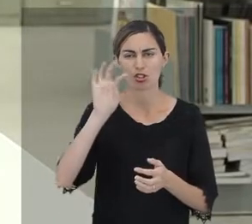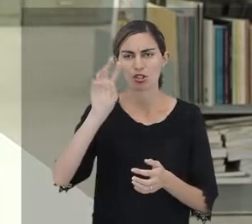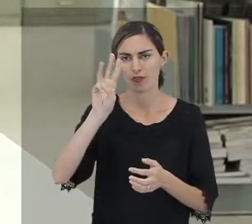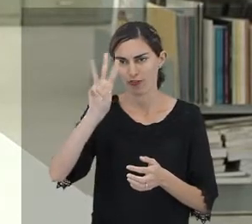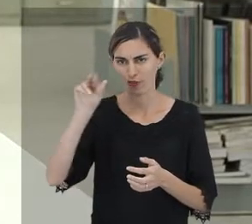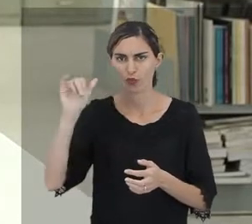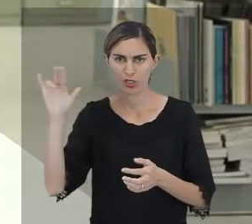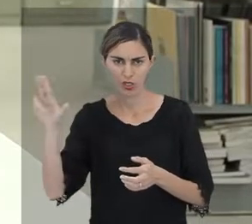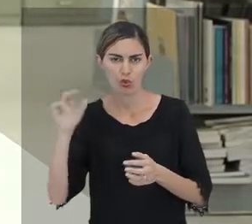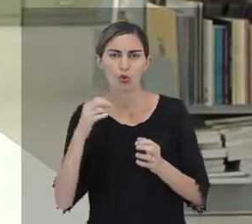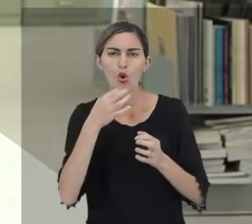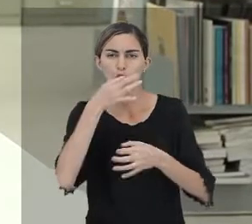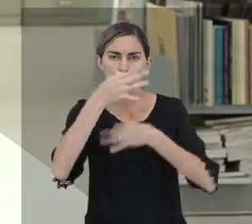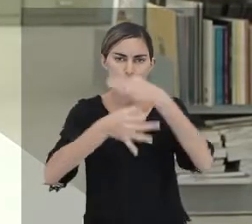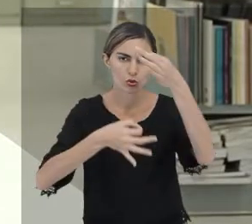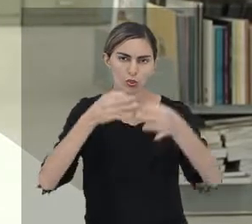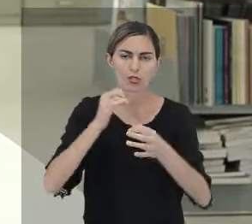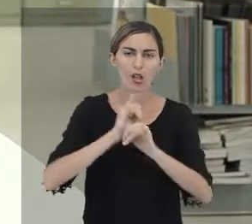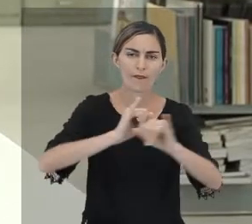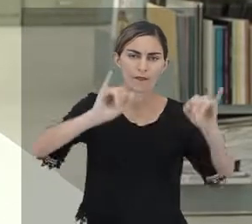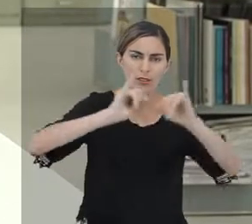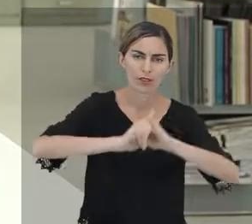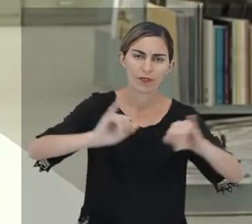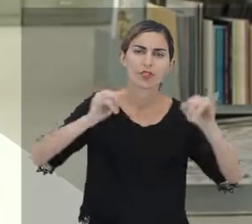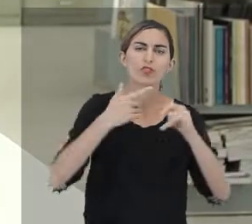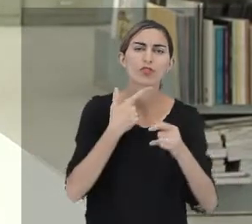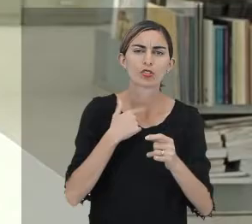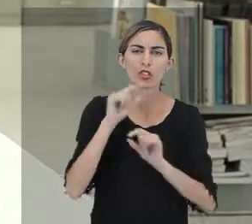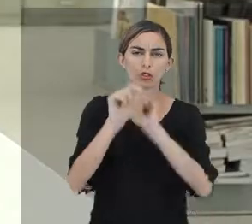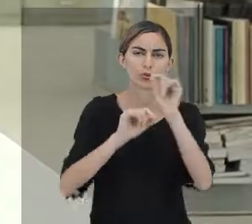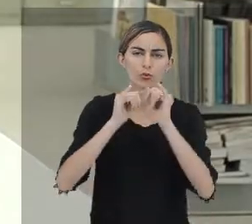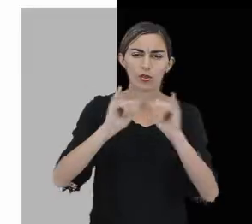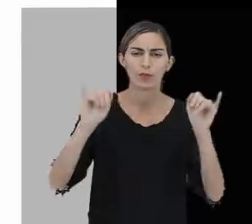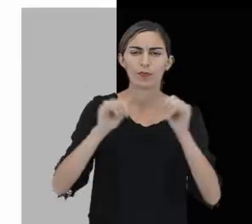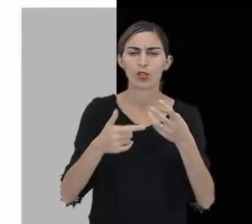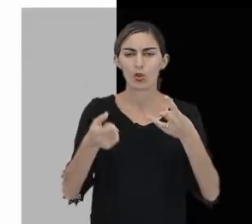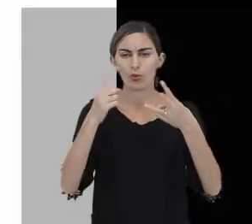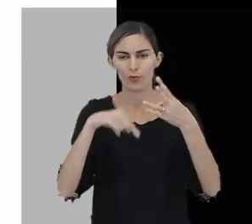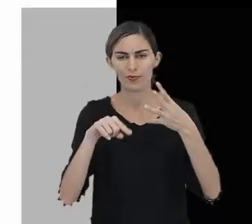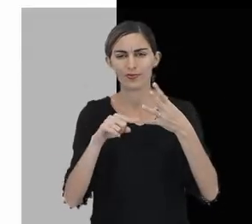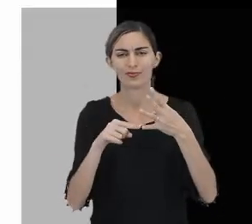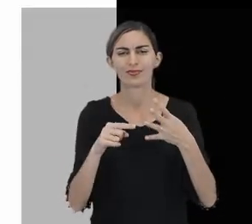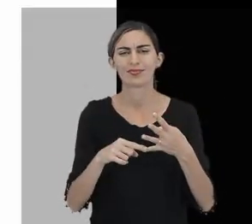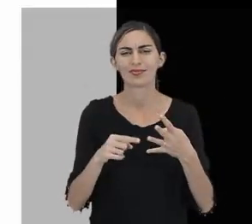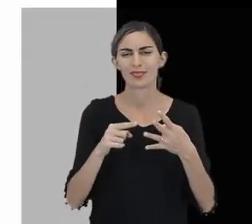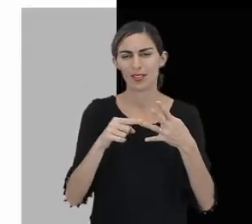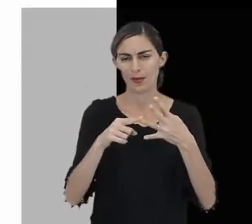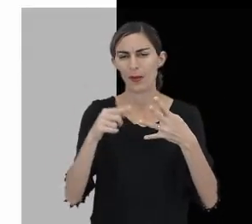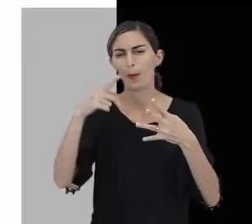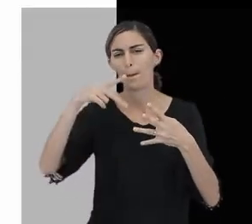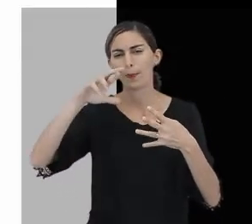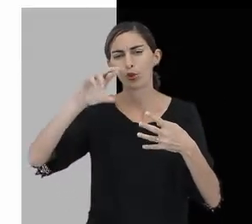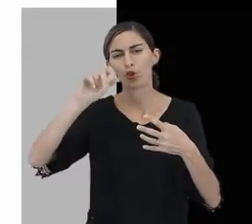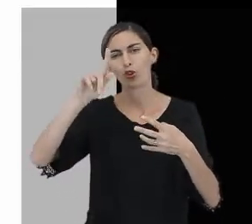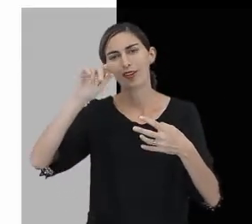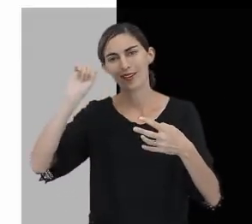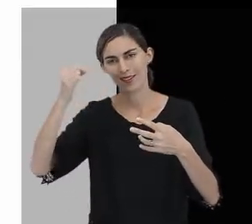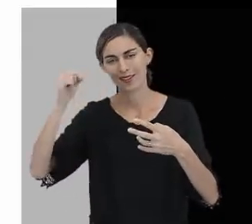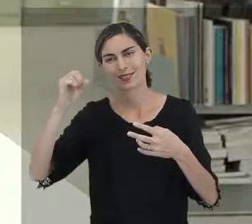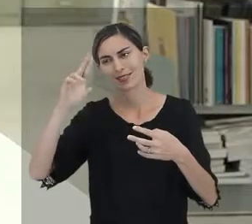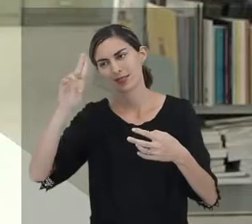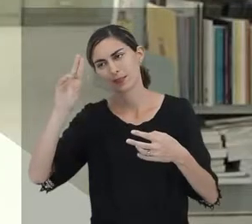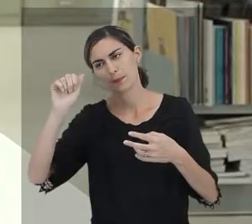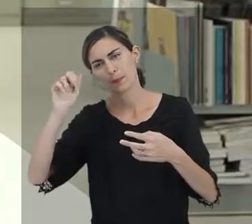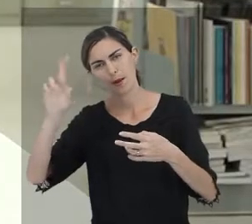dando sugestões do que ele deseja, certo? Existe esse outro componente aí chamado Progress Bar, que é uma barra